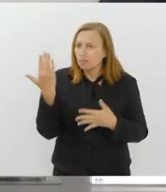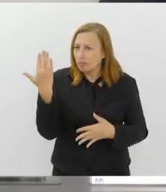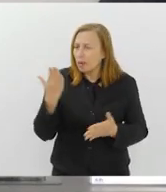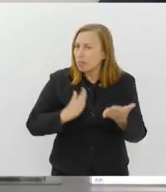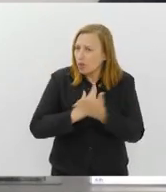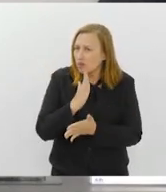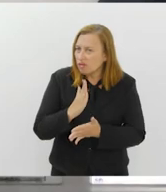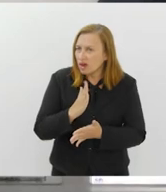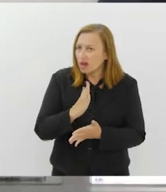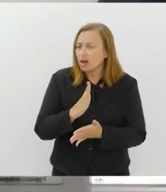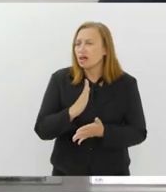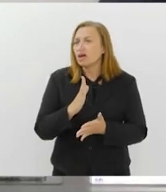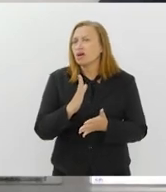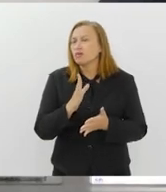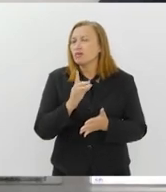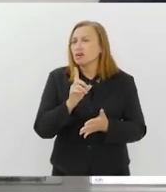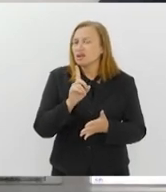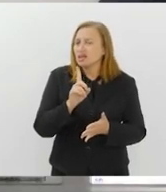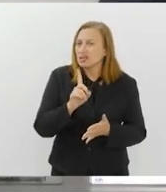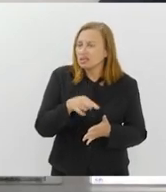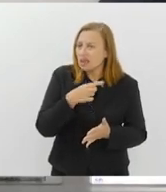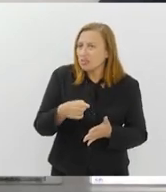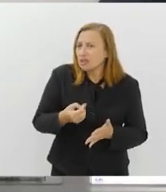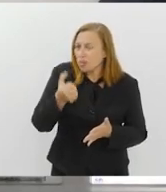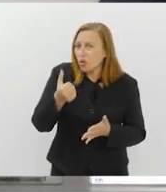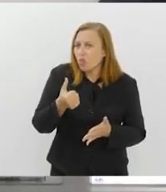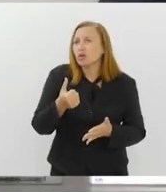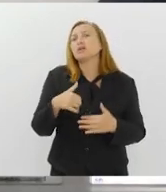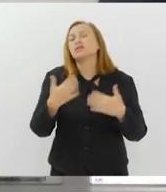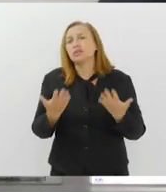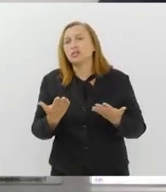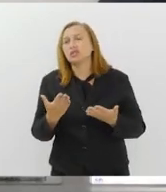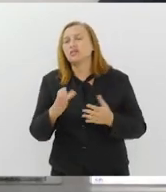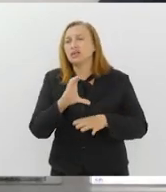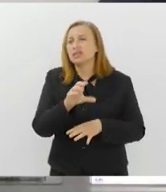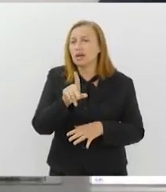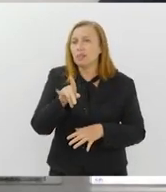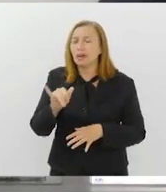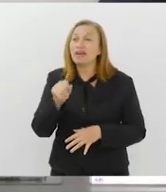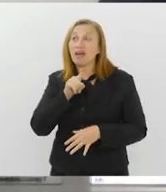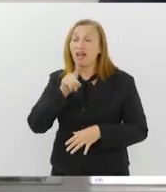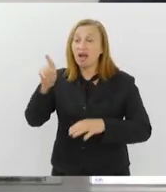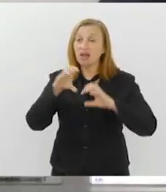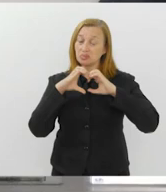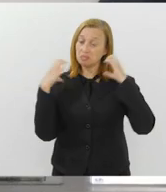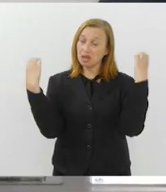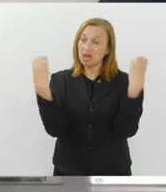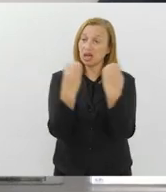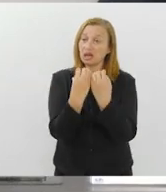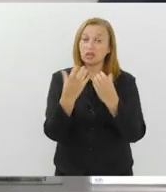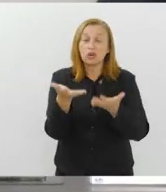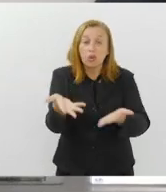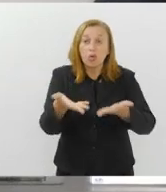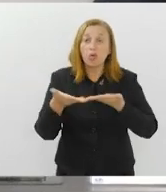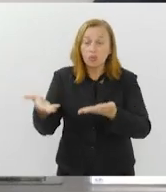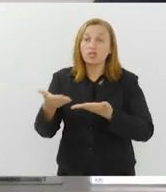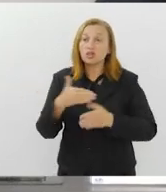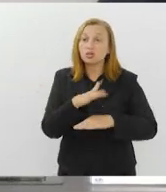o cancelamento é pouco, a gente faz uma CPI dessa lá no Maracanãzinho, convoca todo mundo que